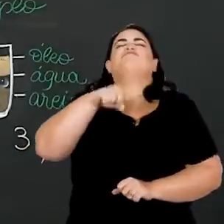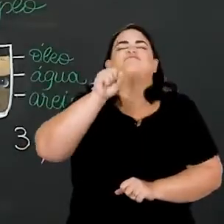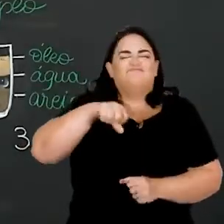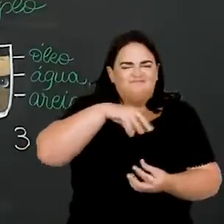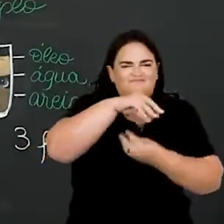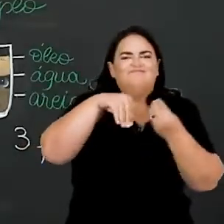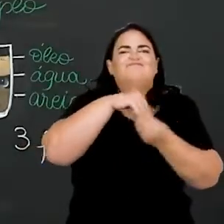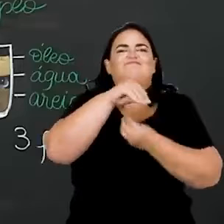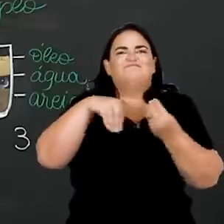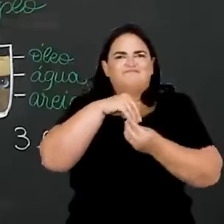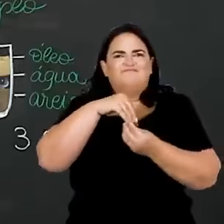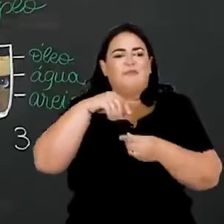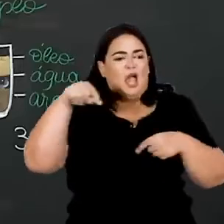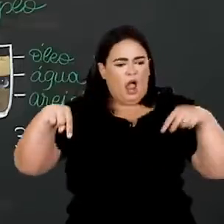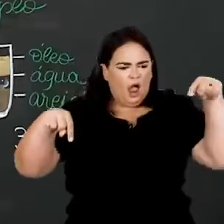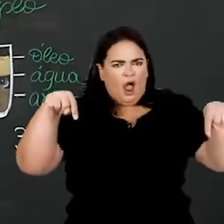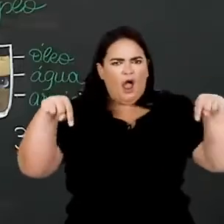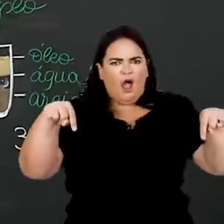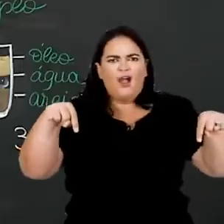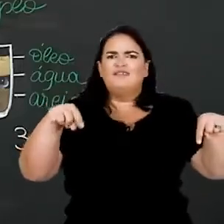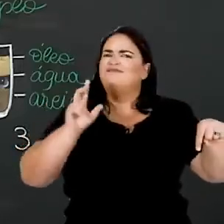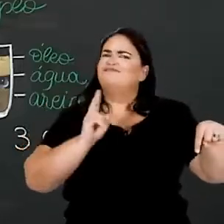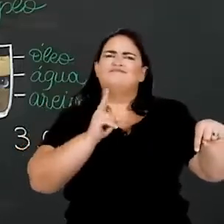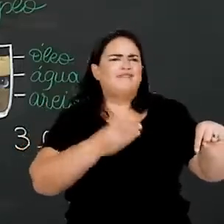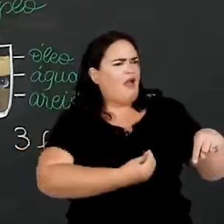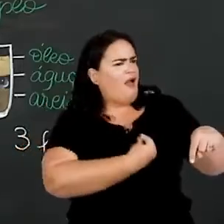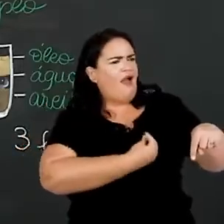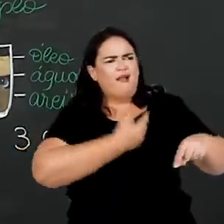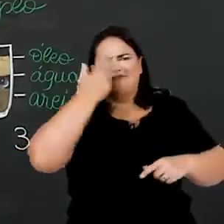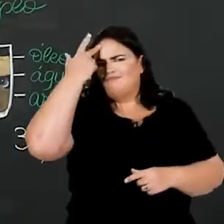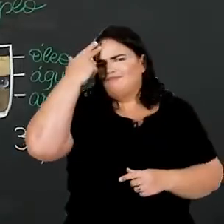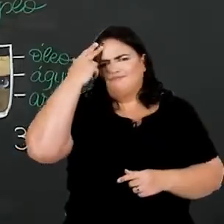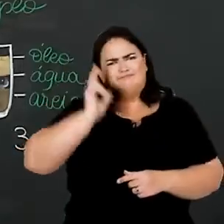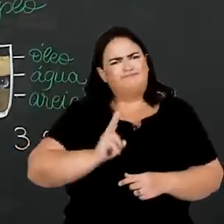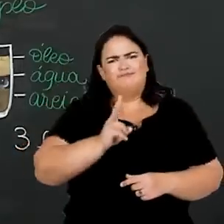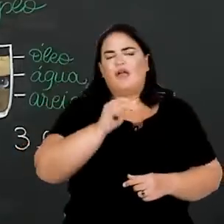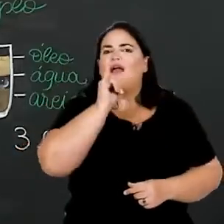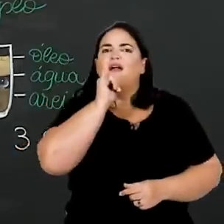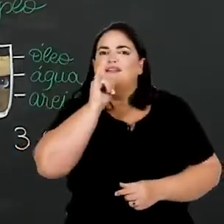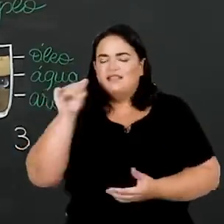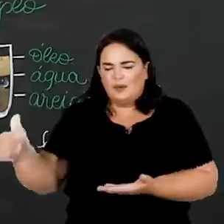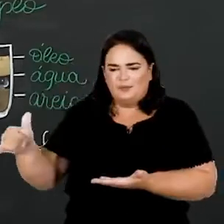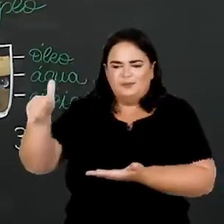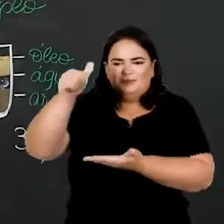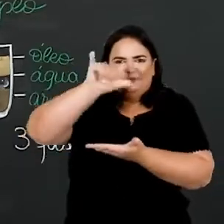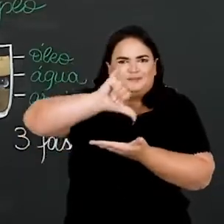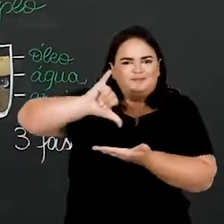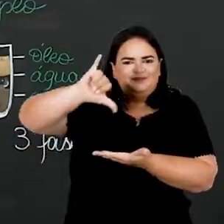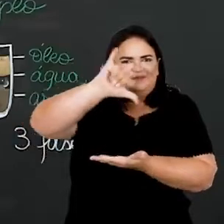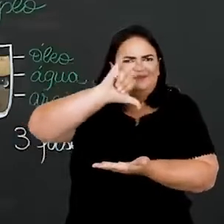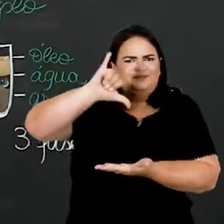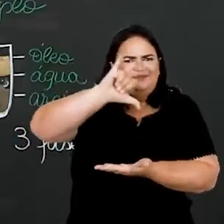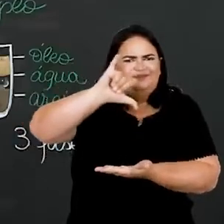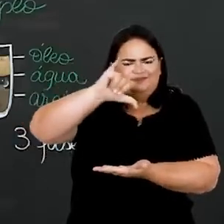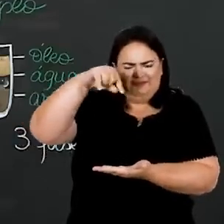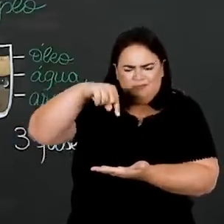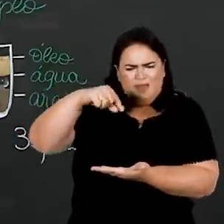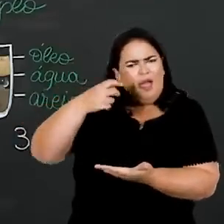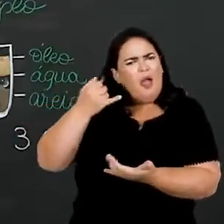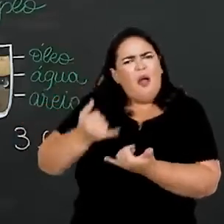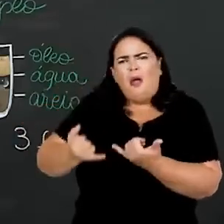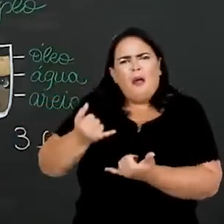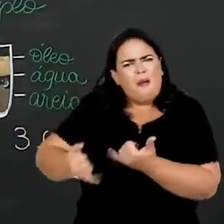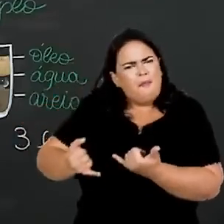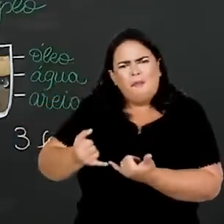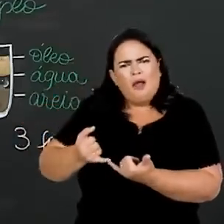As misturas estão muito presentes no nosso cotidiano. Te mostro outra. Vinagre. Fala assim, poxa, mas assim tão uniforme. É